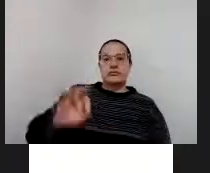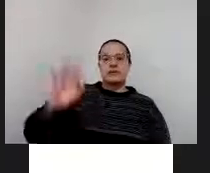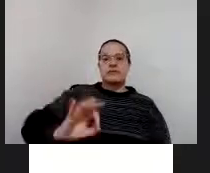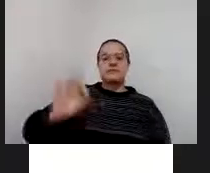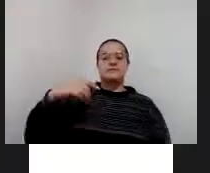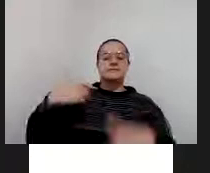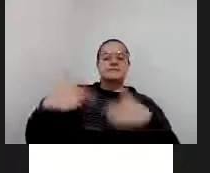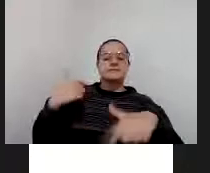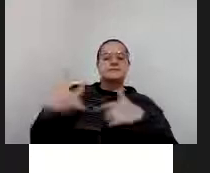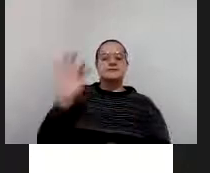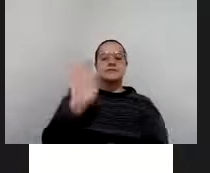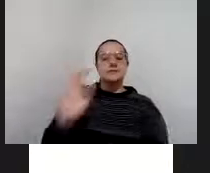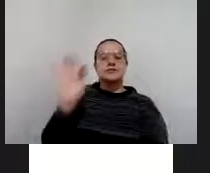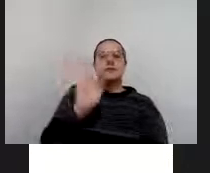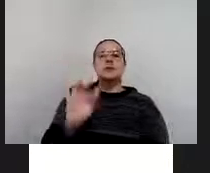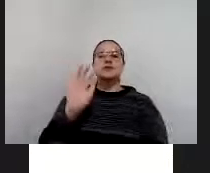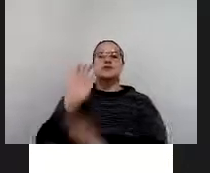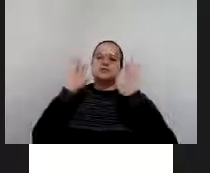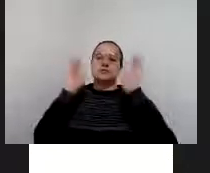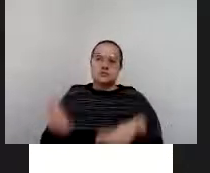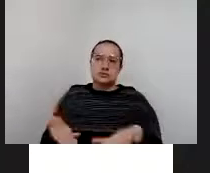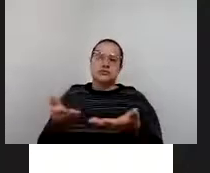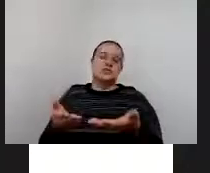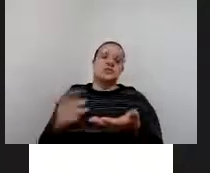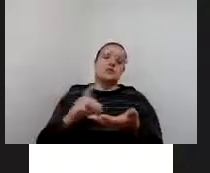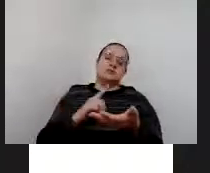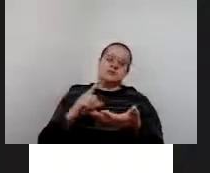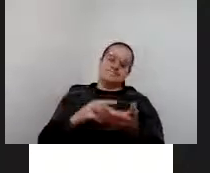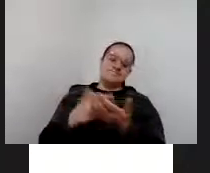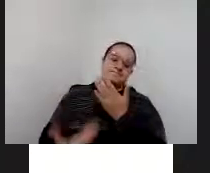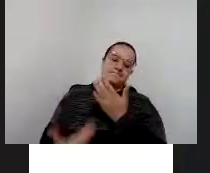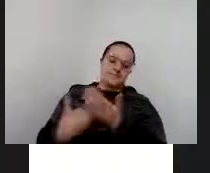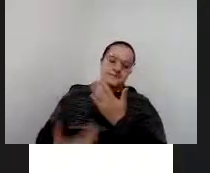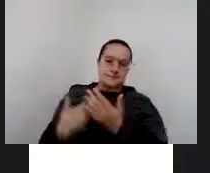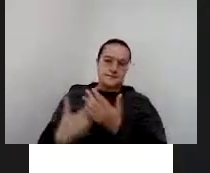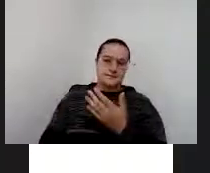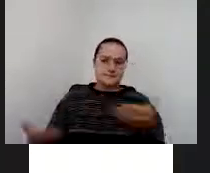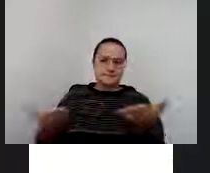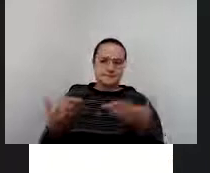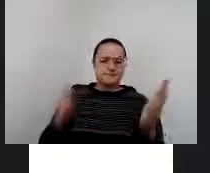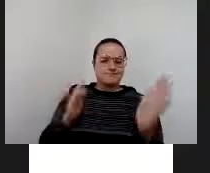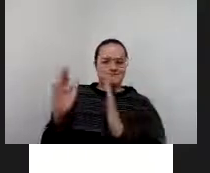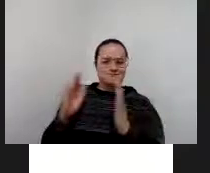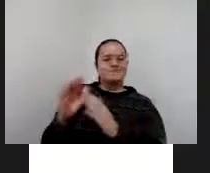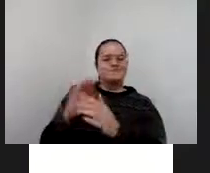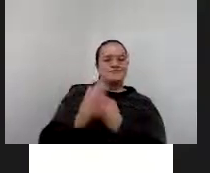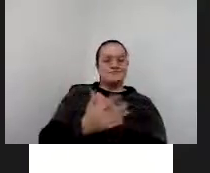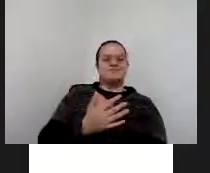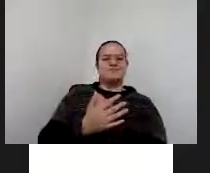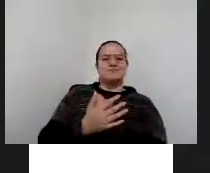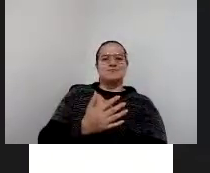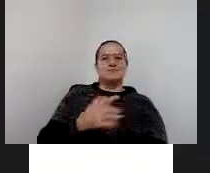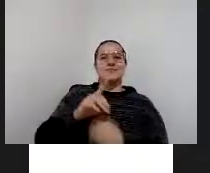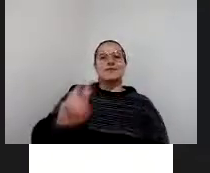foram perdidos, né, nessa crise política e pandêmica, 15% dos empregos